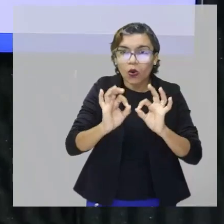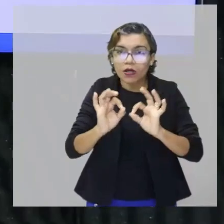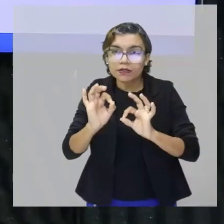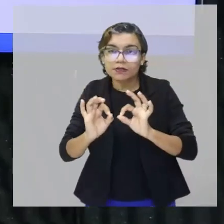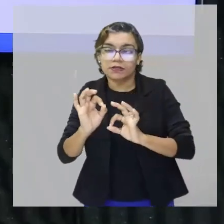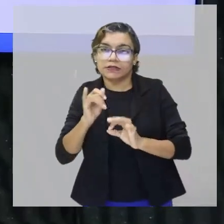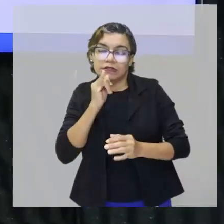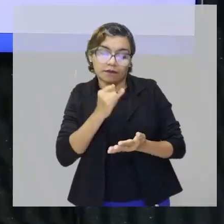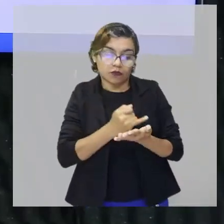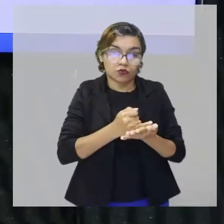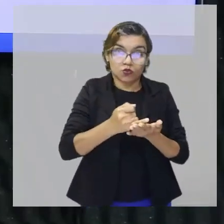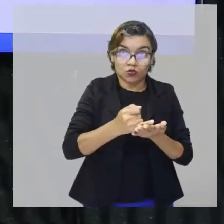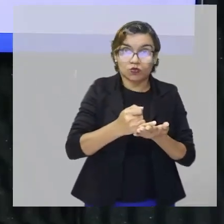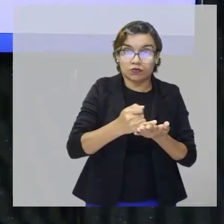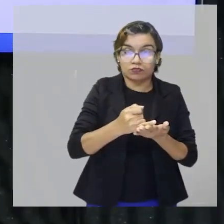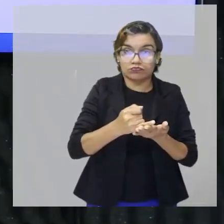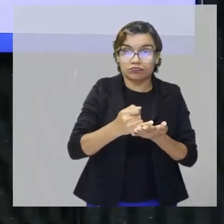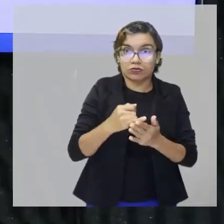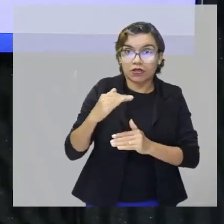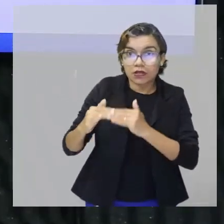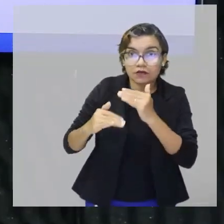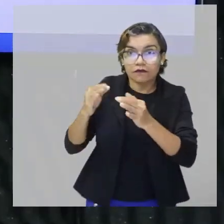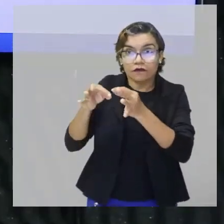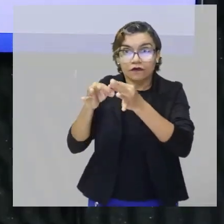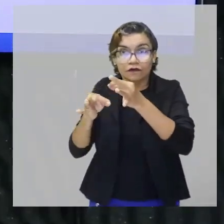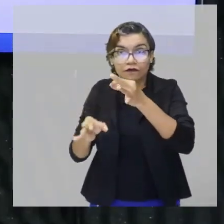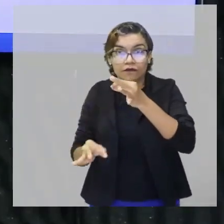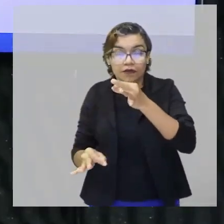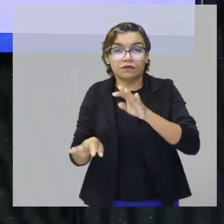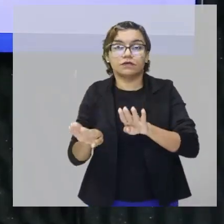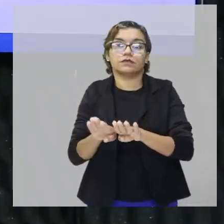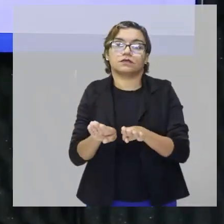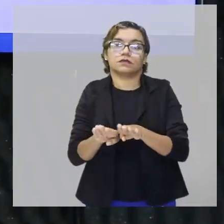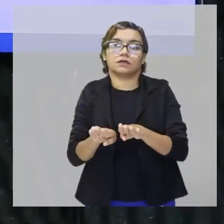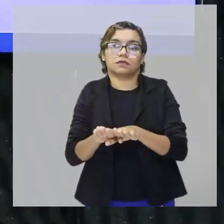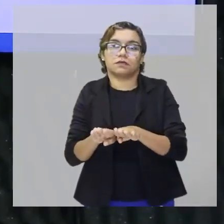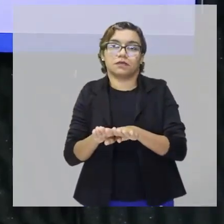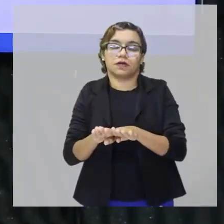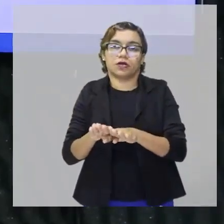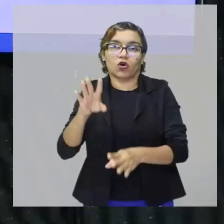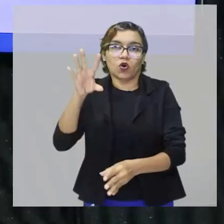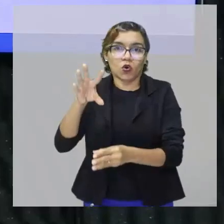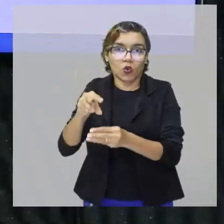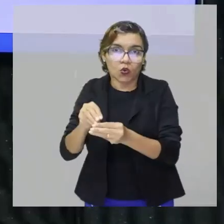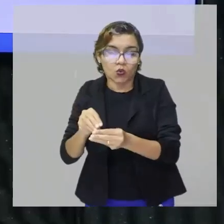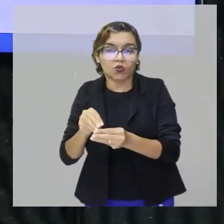é introdução, o que é desenvolvimento e o que é conclusão.